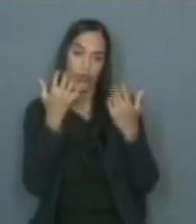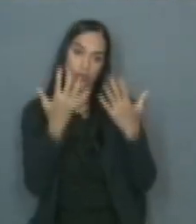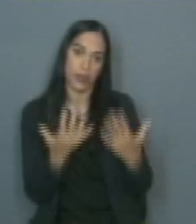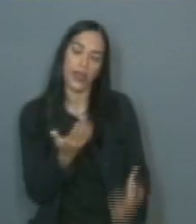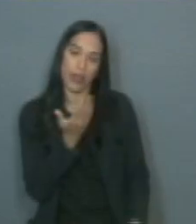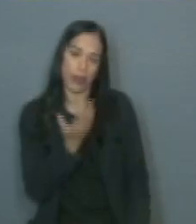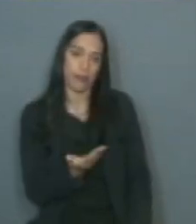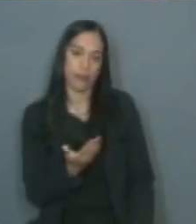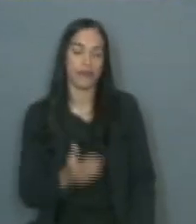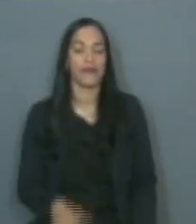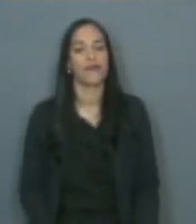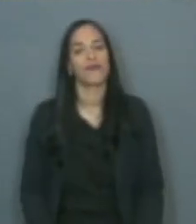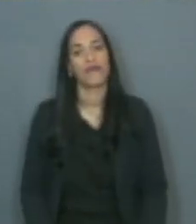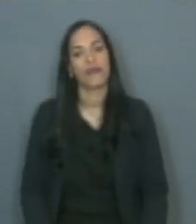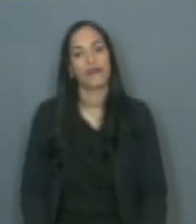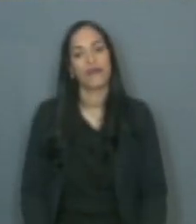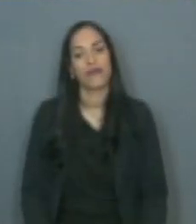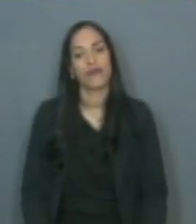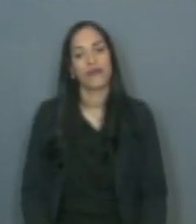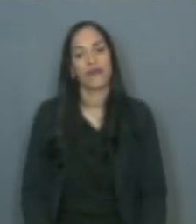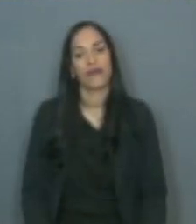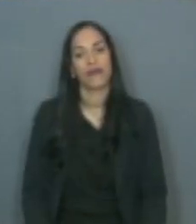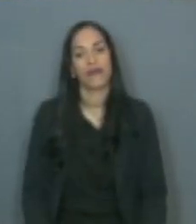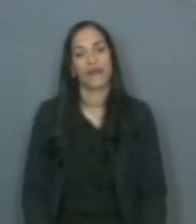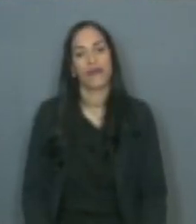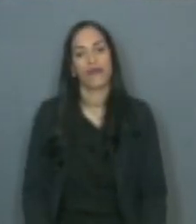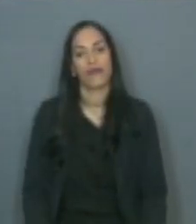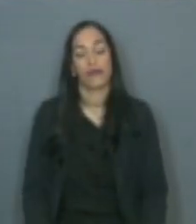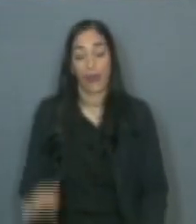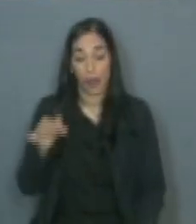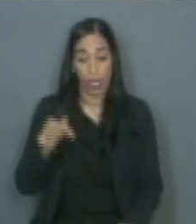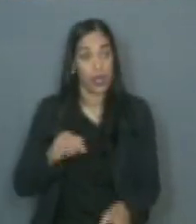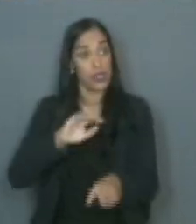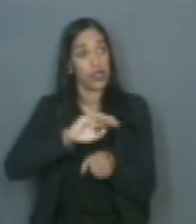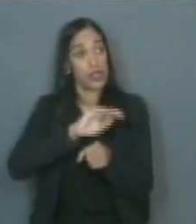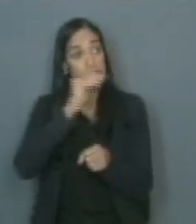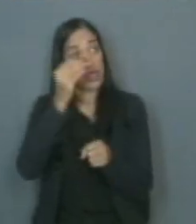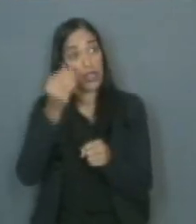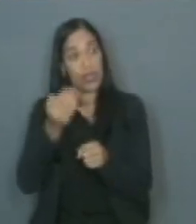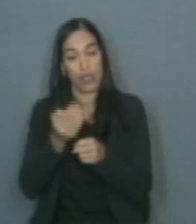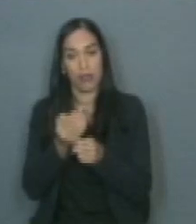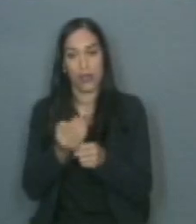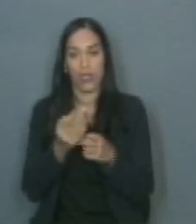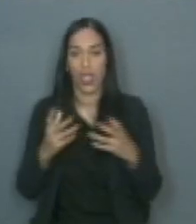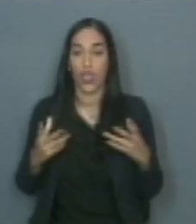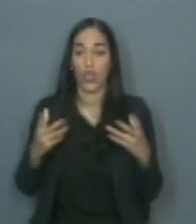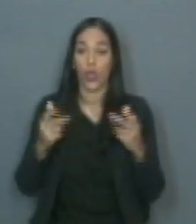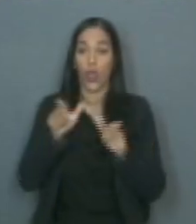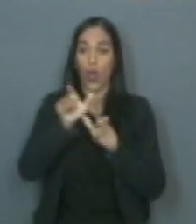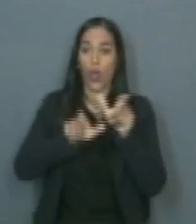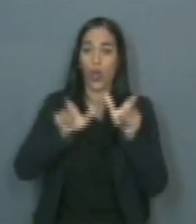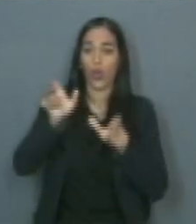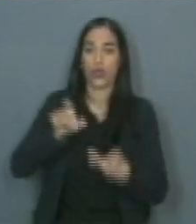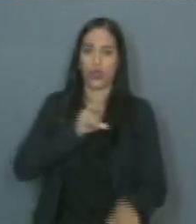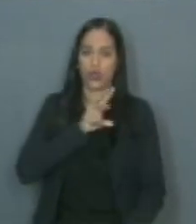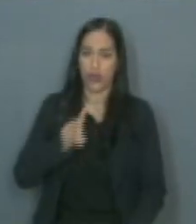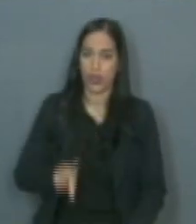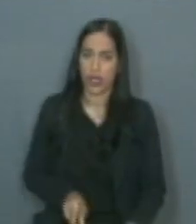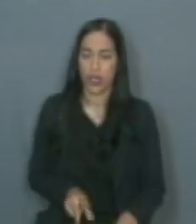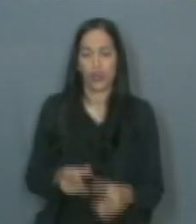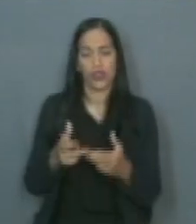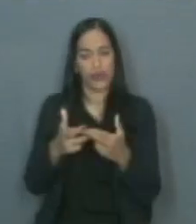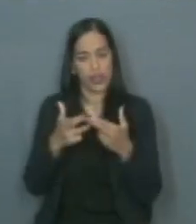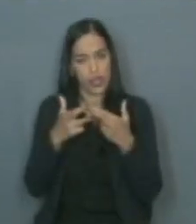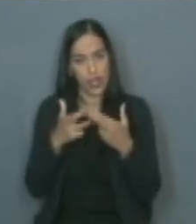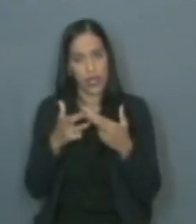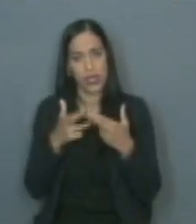Excelência. Eu acho que aqui nessa Câmara, praticamente todos os vereadores fazem